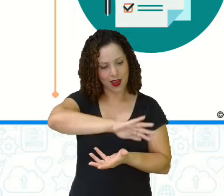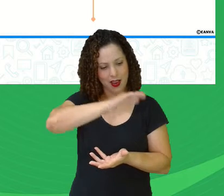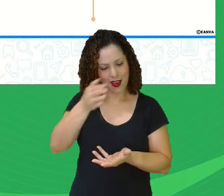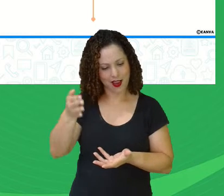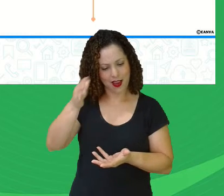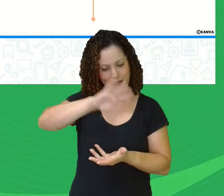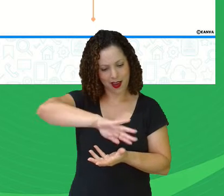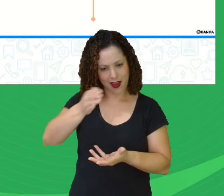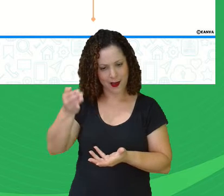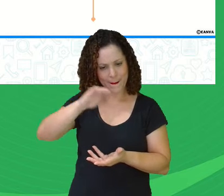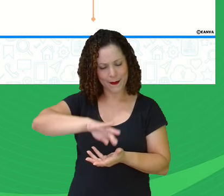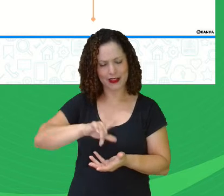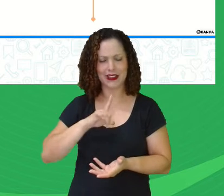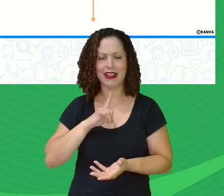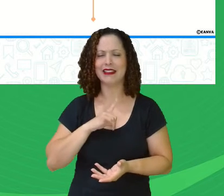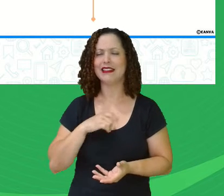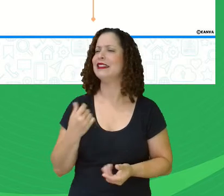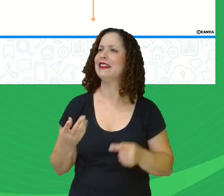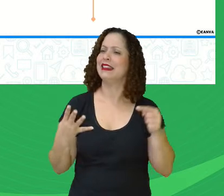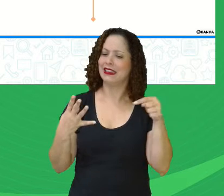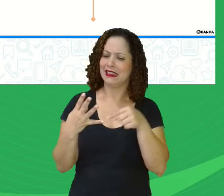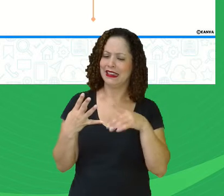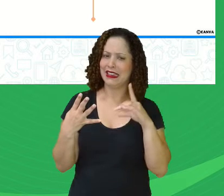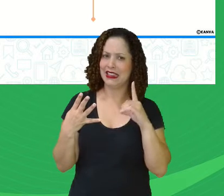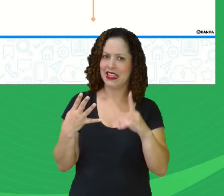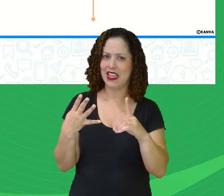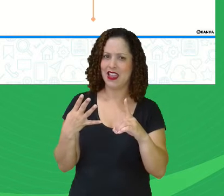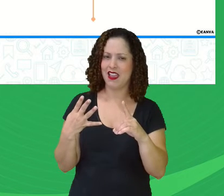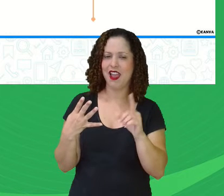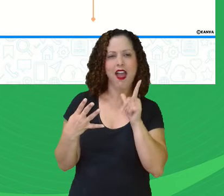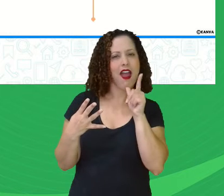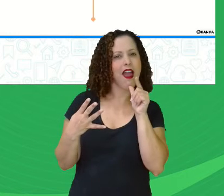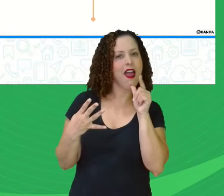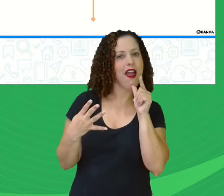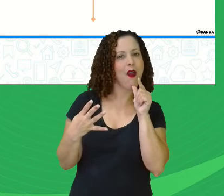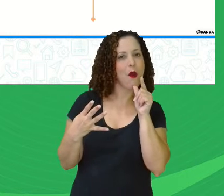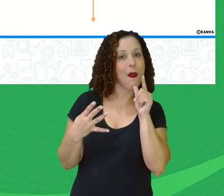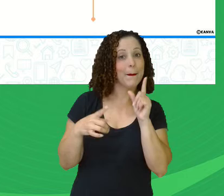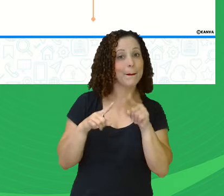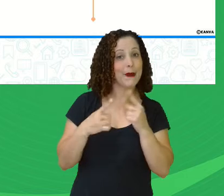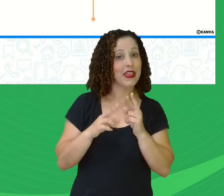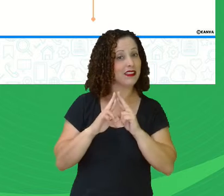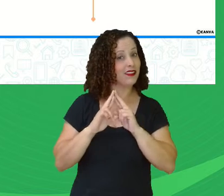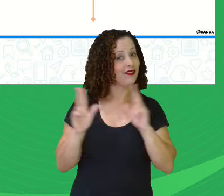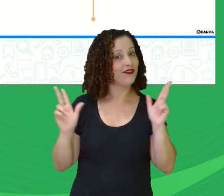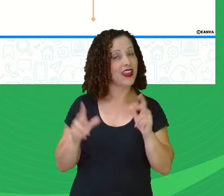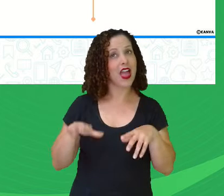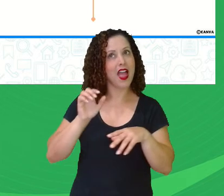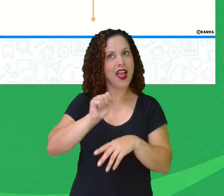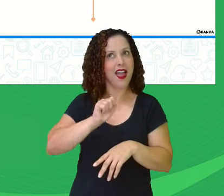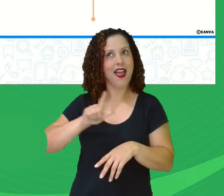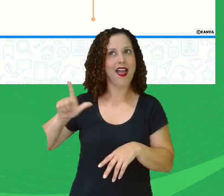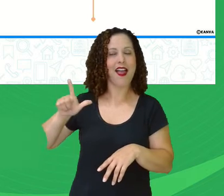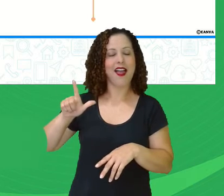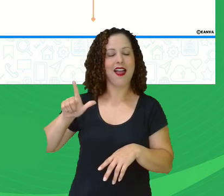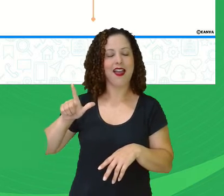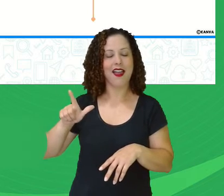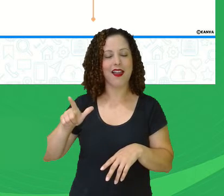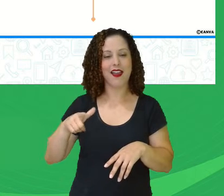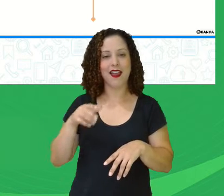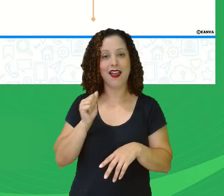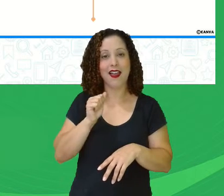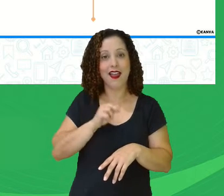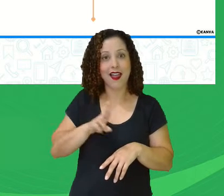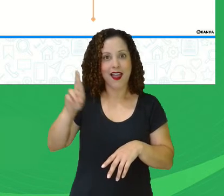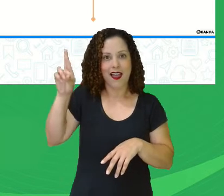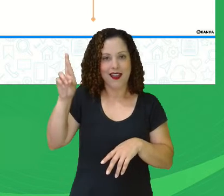D, hidro. Lembra o quê? Água. Mas eu estou falando do ar. Biosfera, eu disse que era o quê?